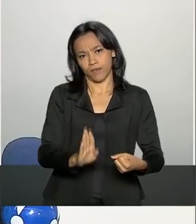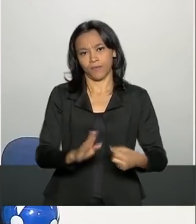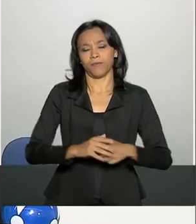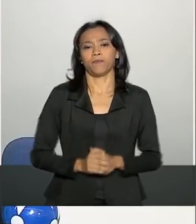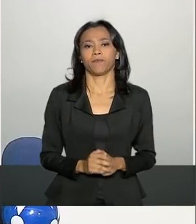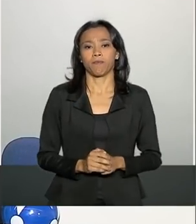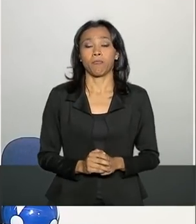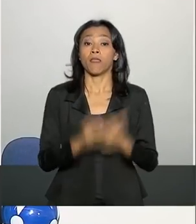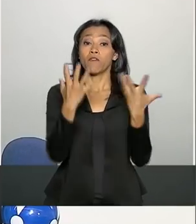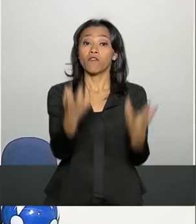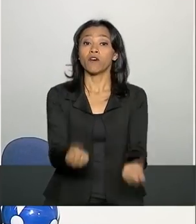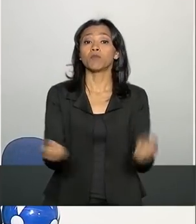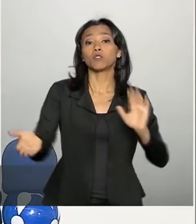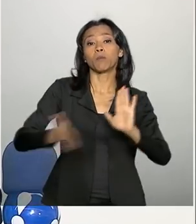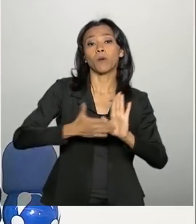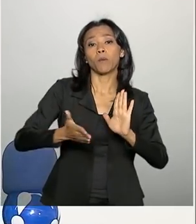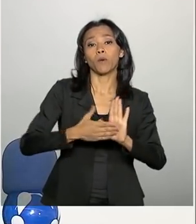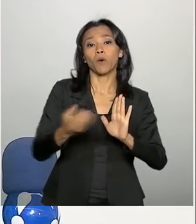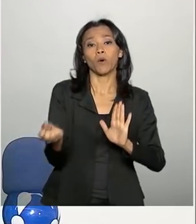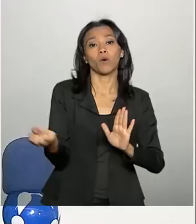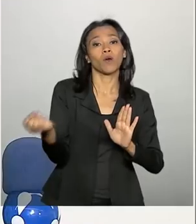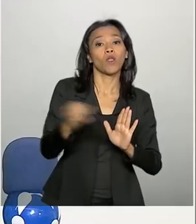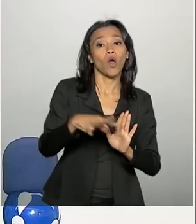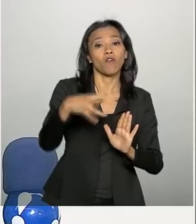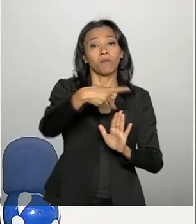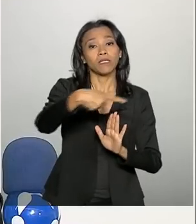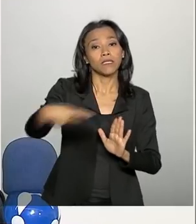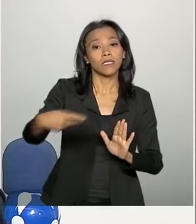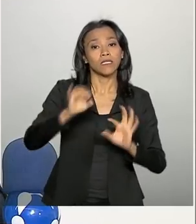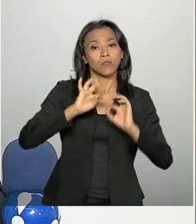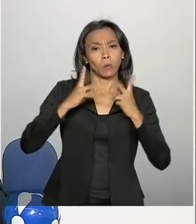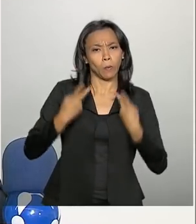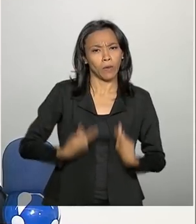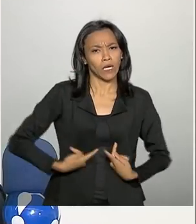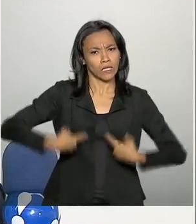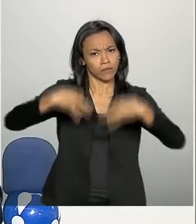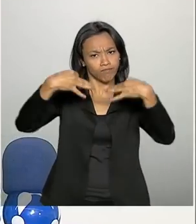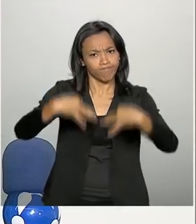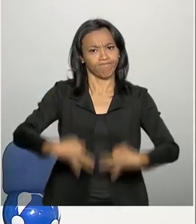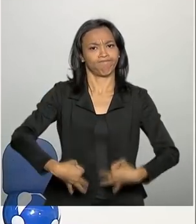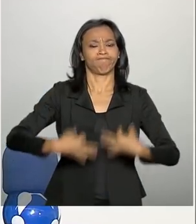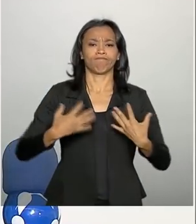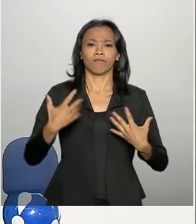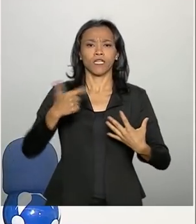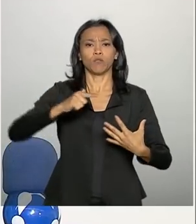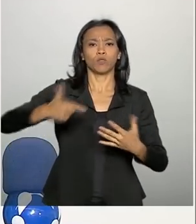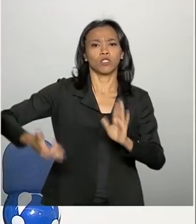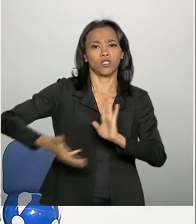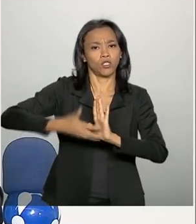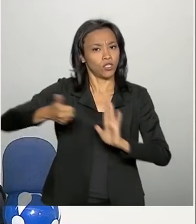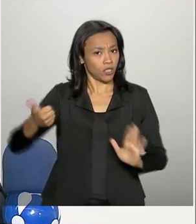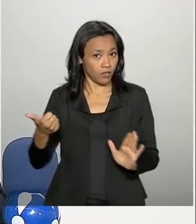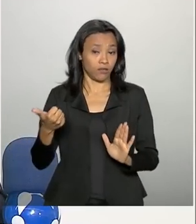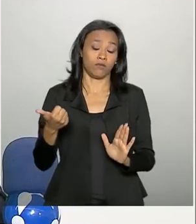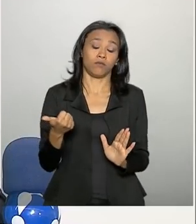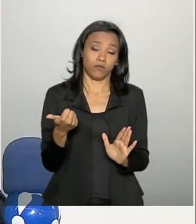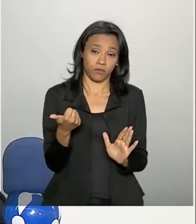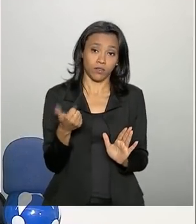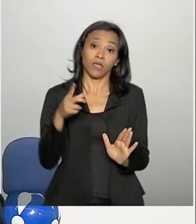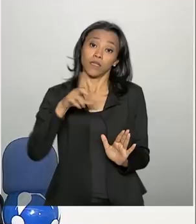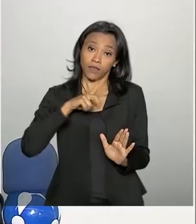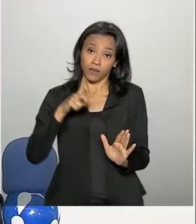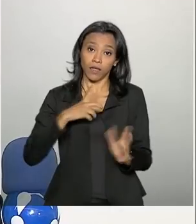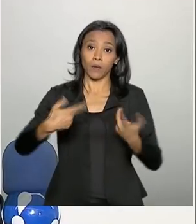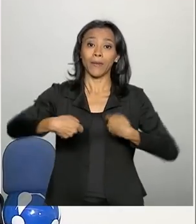Proporemos uma nova previsência, mais humana, mais justa Que não retire direitos e restabeleça o